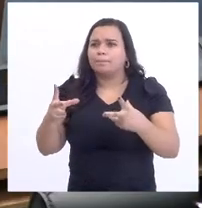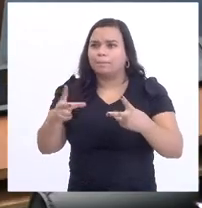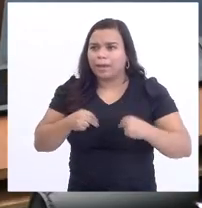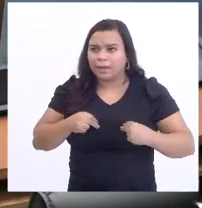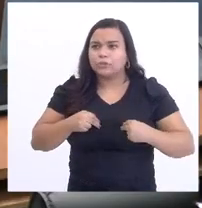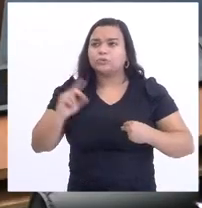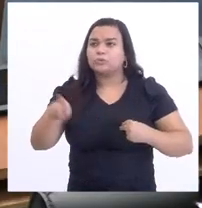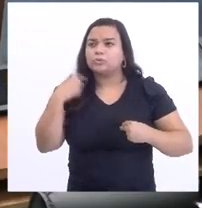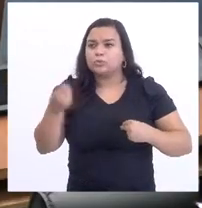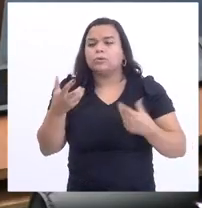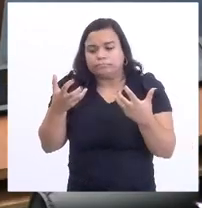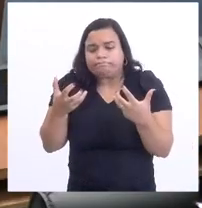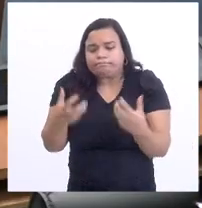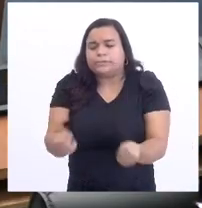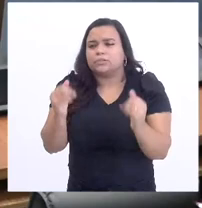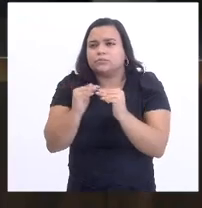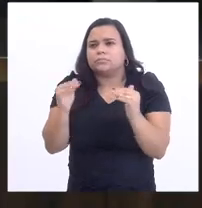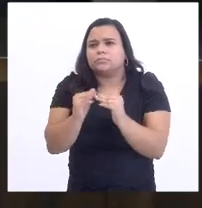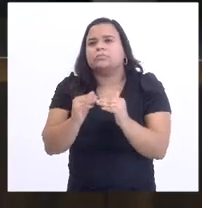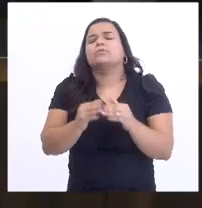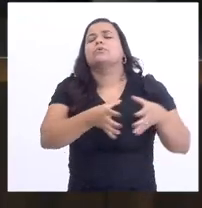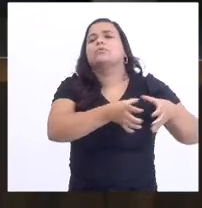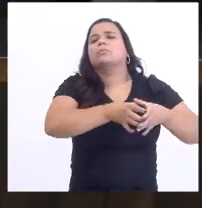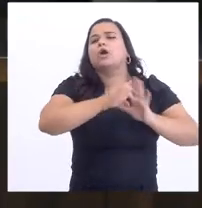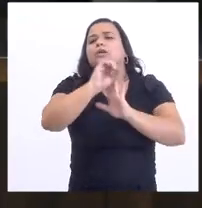favorável. Pela Comissão de Orçamento, deputado